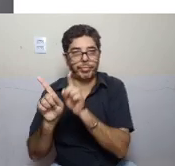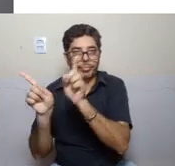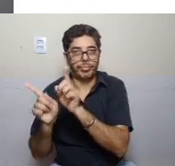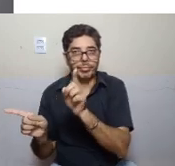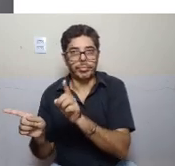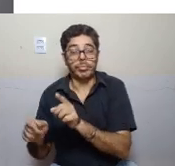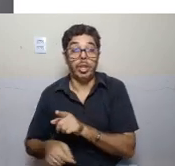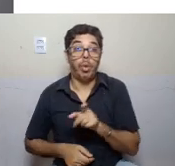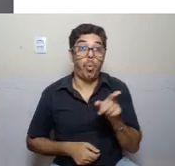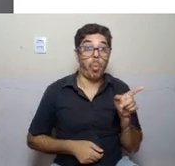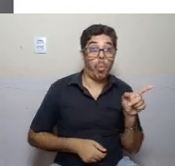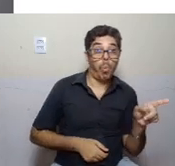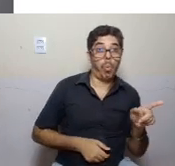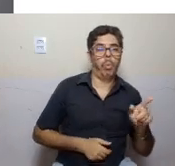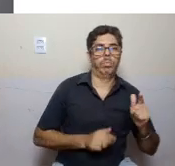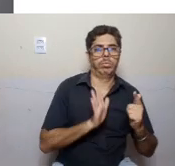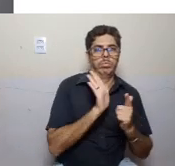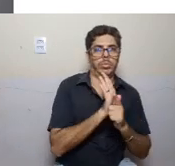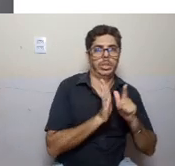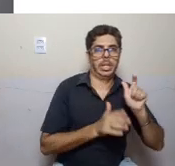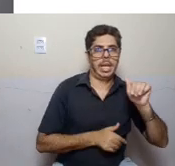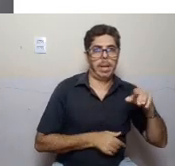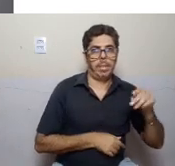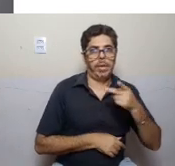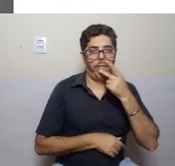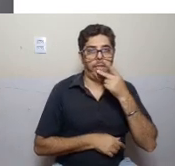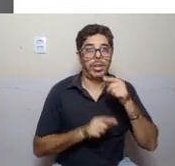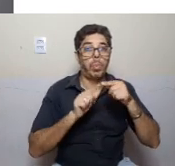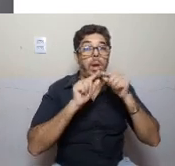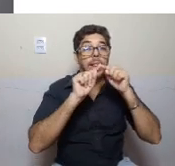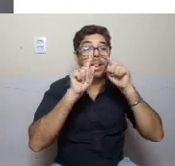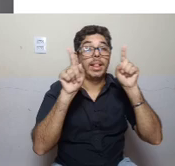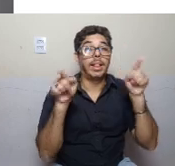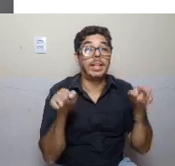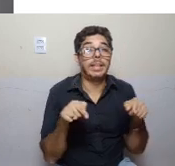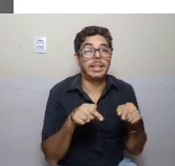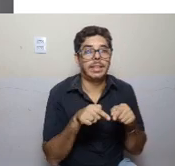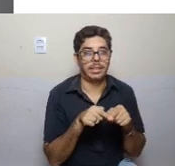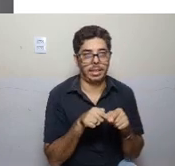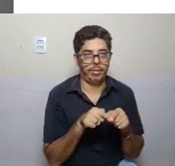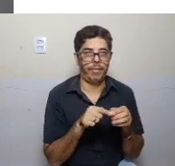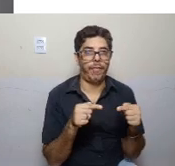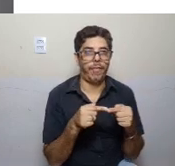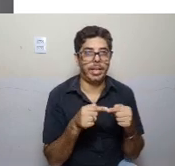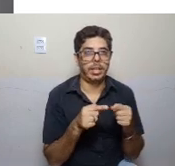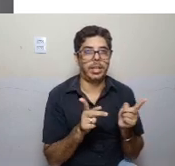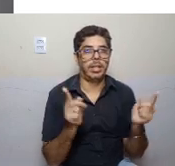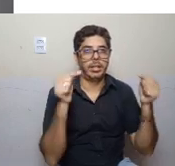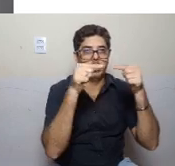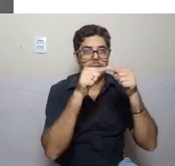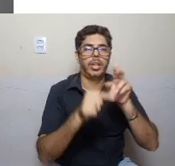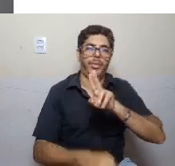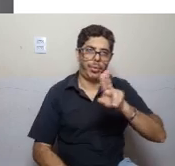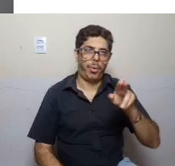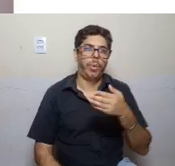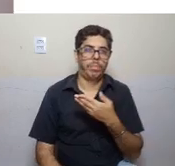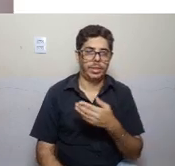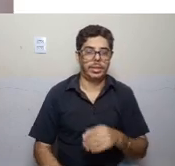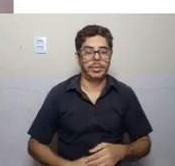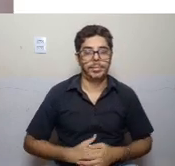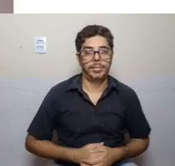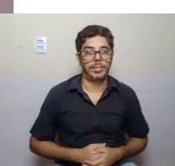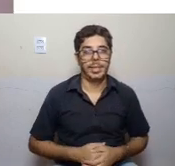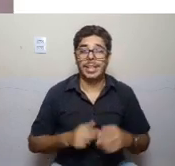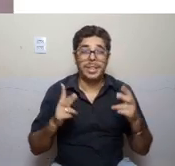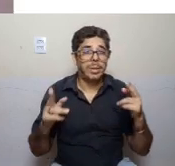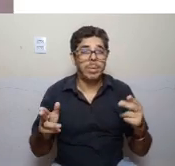envolve uma distribuição de correntes cercada por uma linha fechada. Essa linha é muitas vezes chamada de curva amperiana. Ela